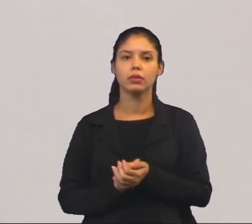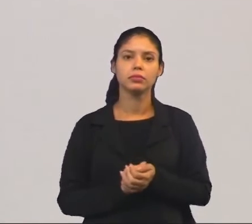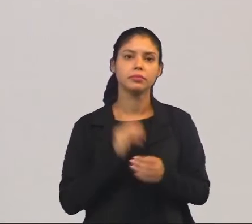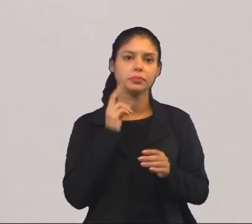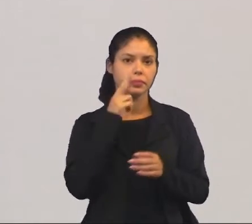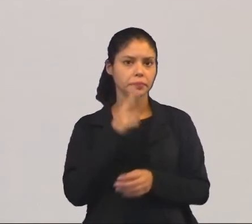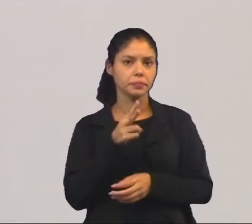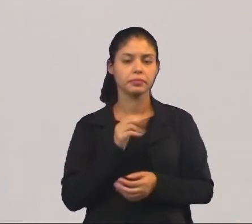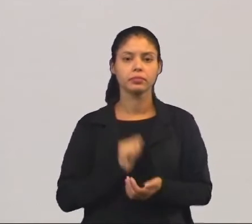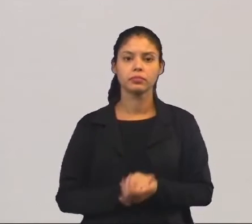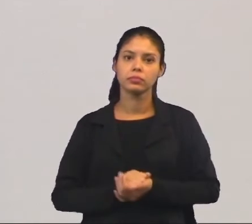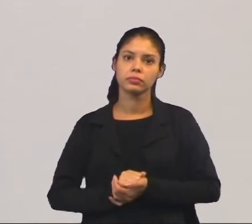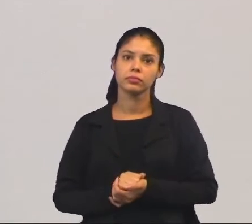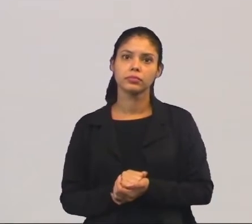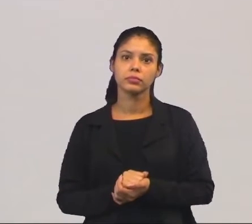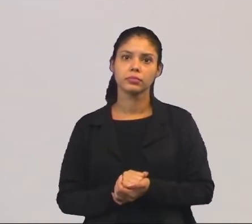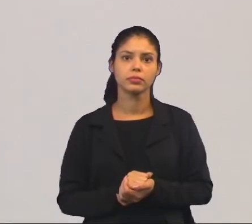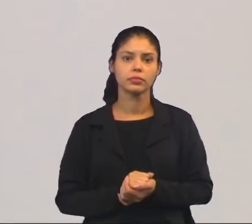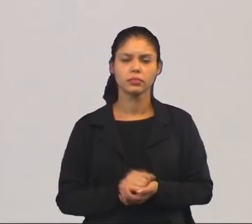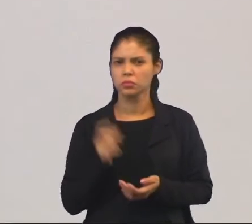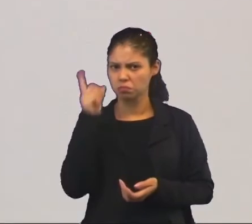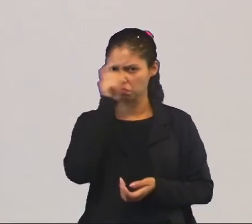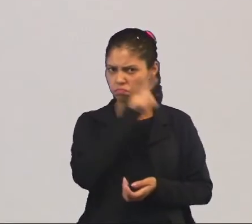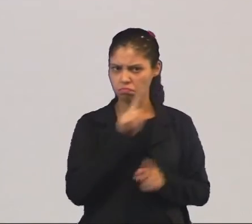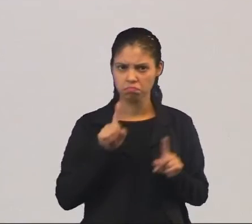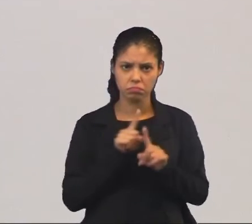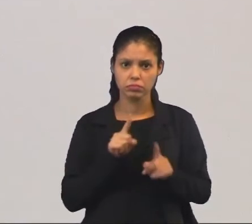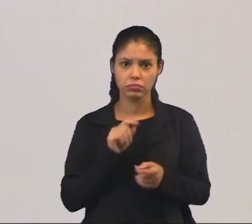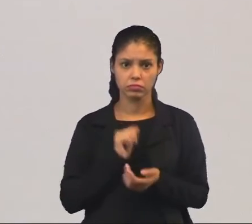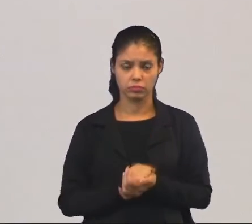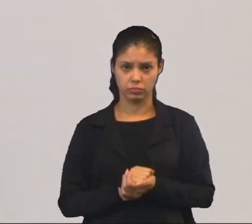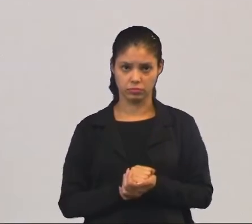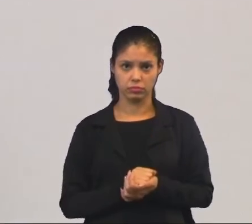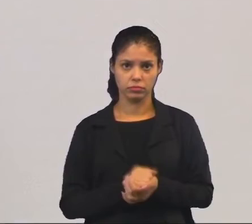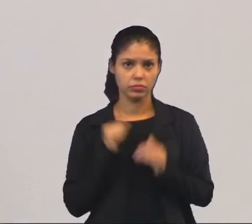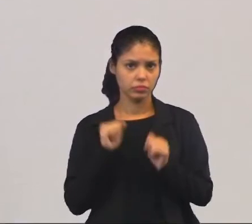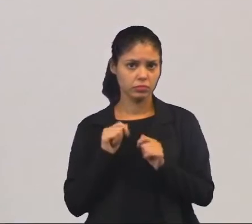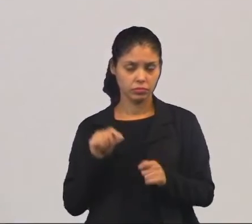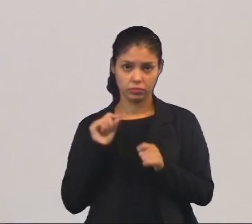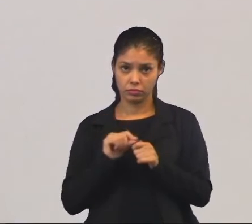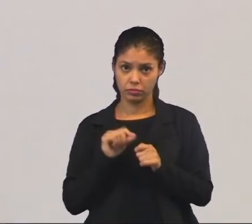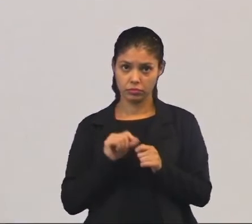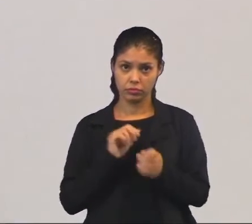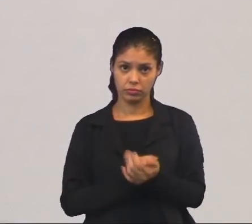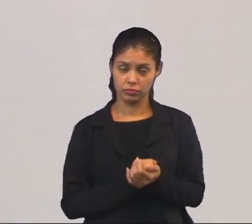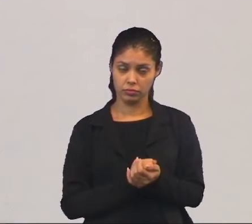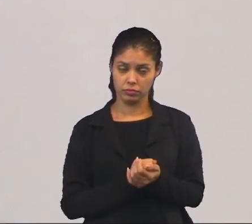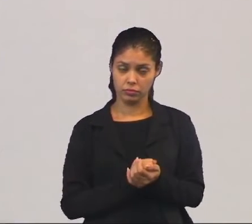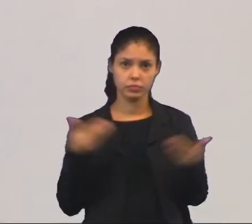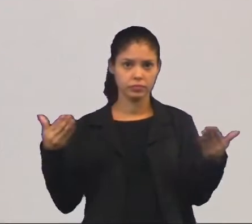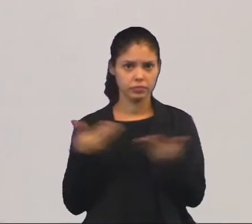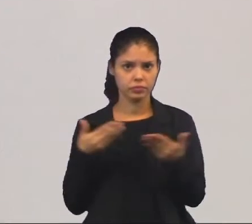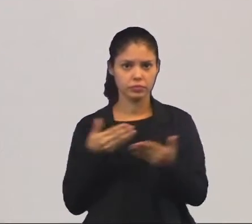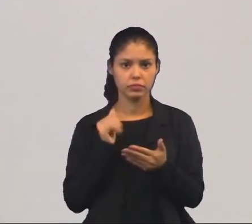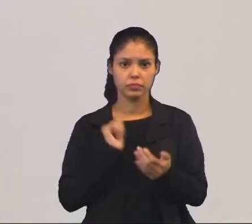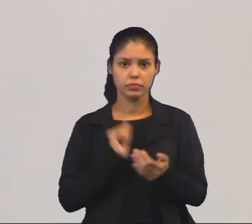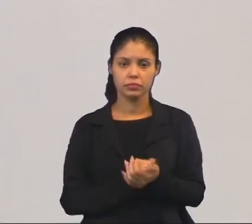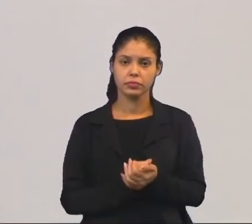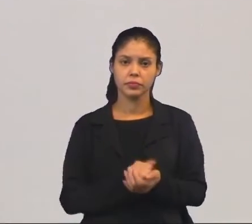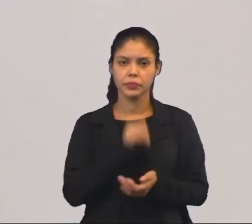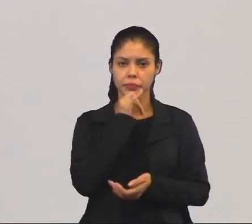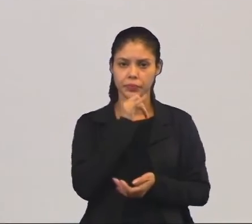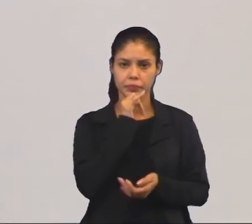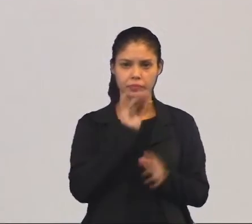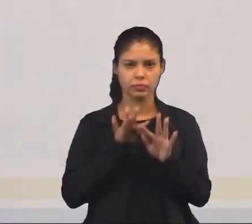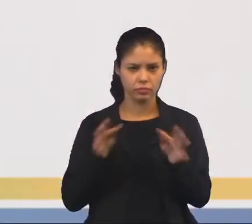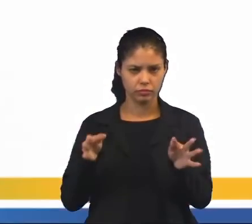ver, tá? Não é muito difícil. O que é que eu posso fazer? Vamos lá, vou botar um exemplo agora, mostrar aí um exemplo,